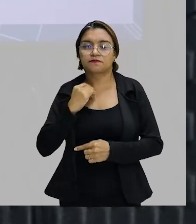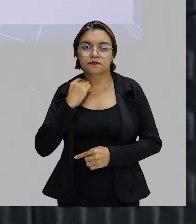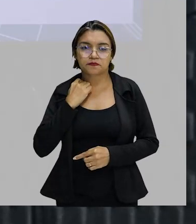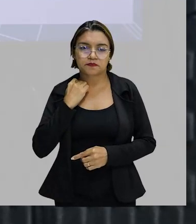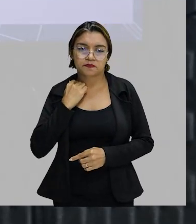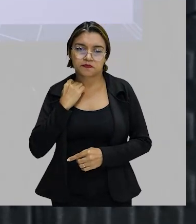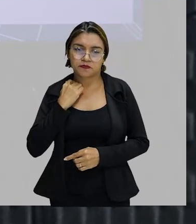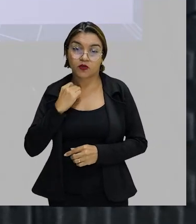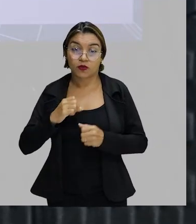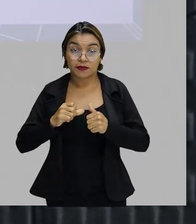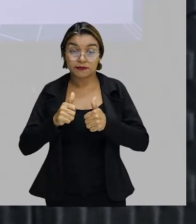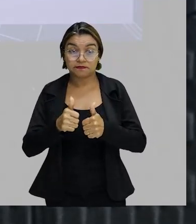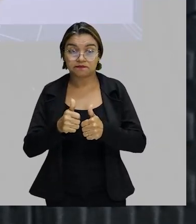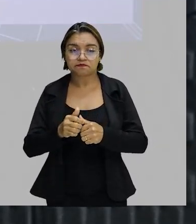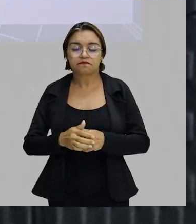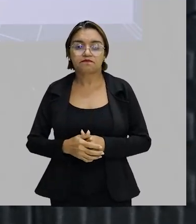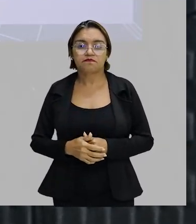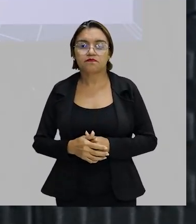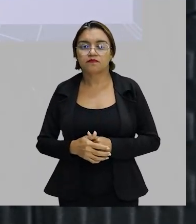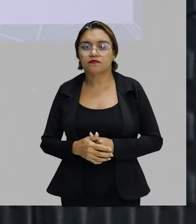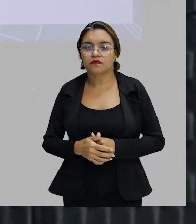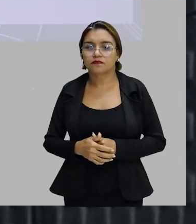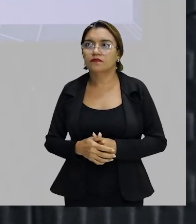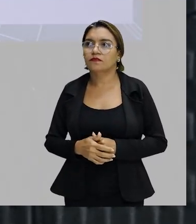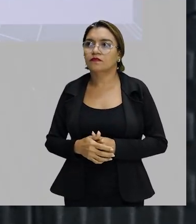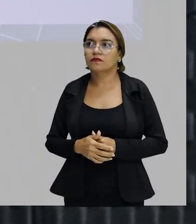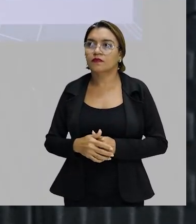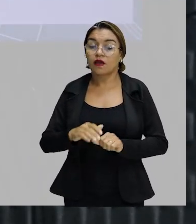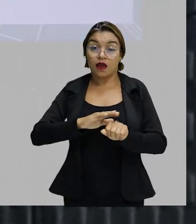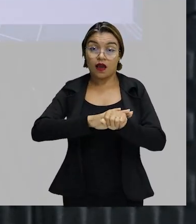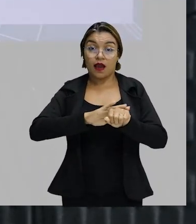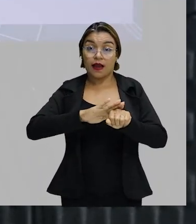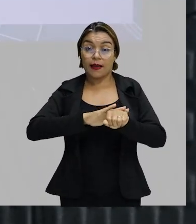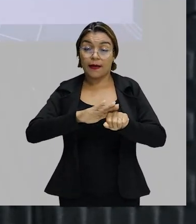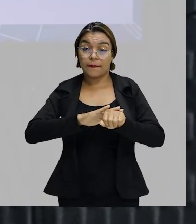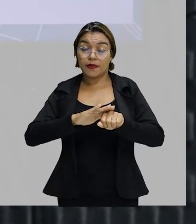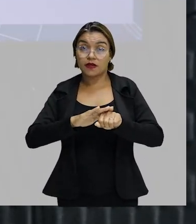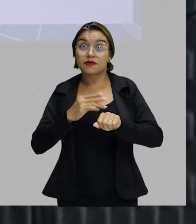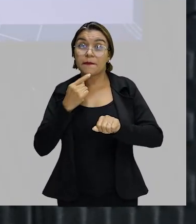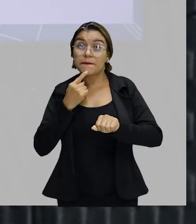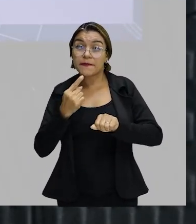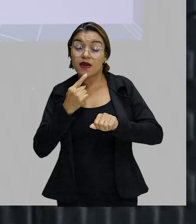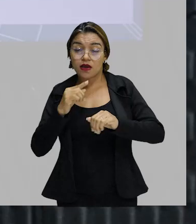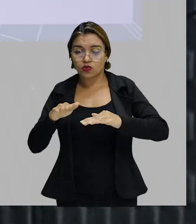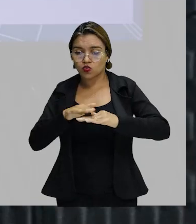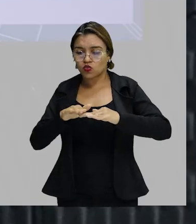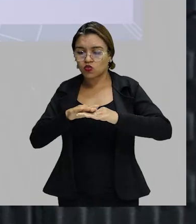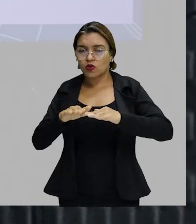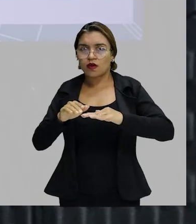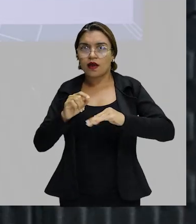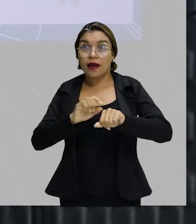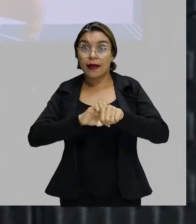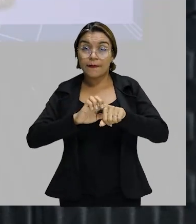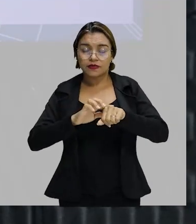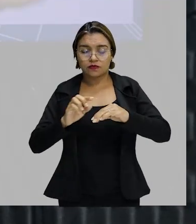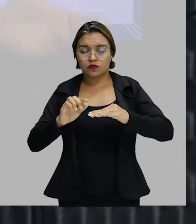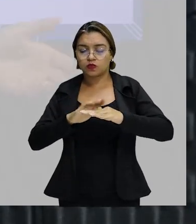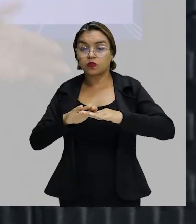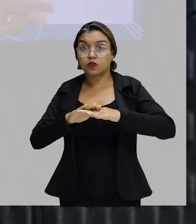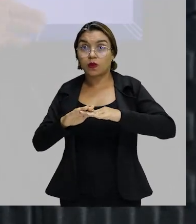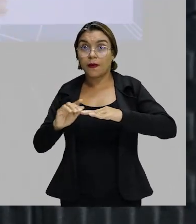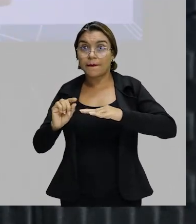mergulha certo a cabeça passa aqui bem próximo da da plataforma não tão perto como a gente imagina Mas já